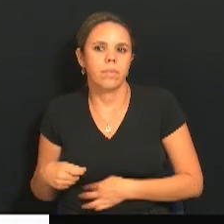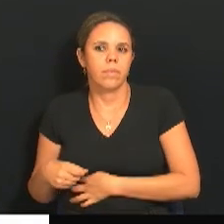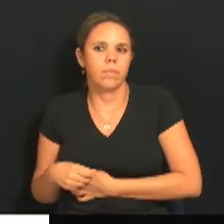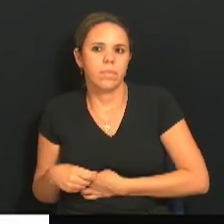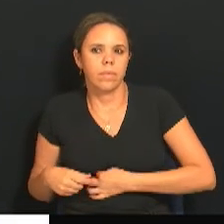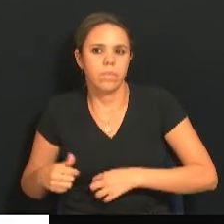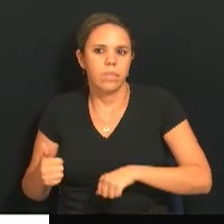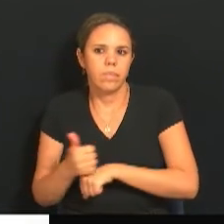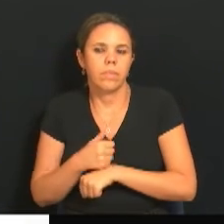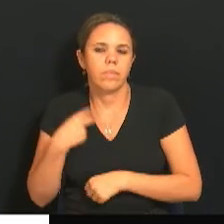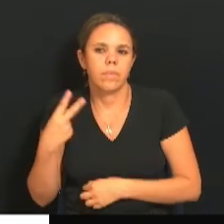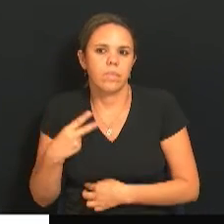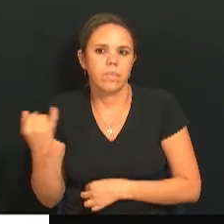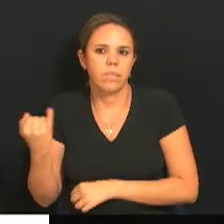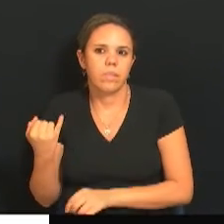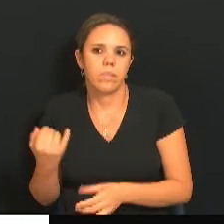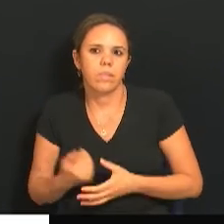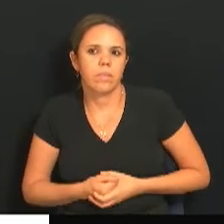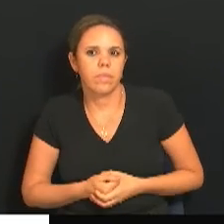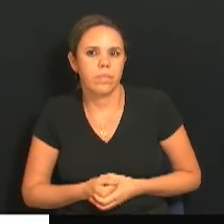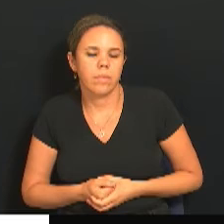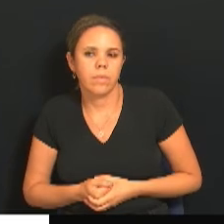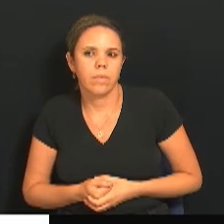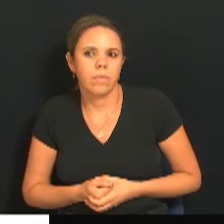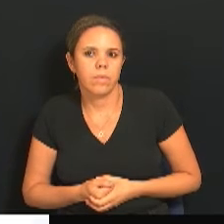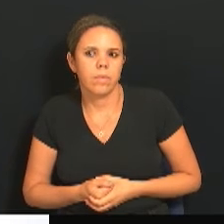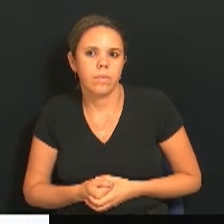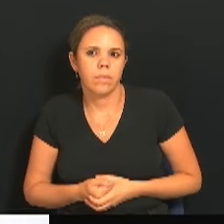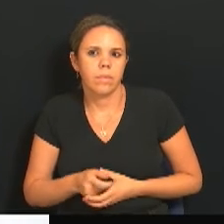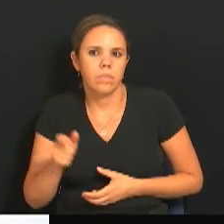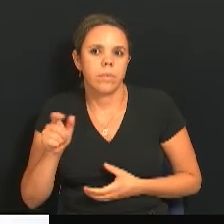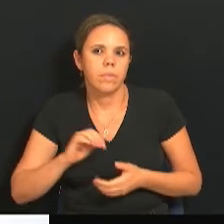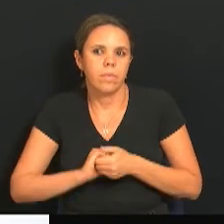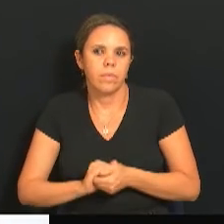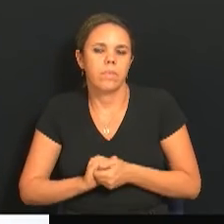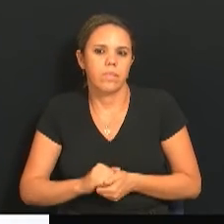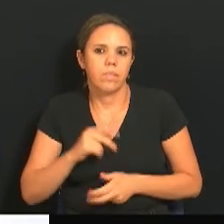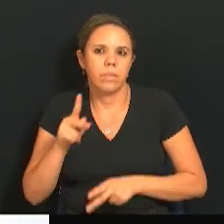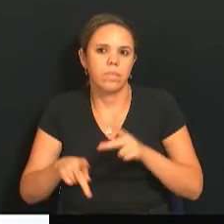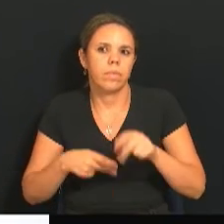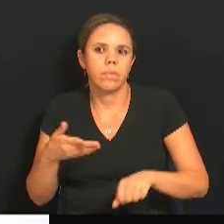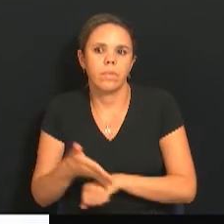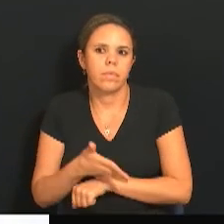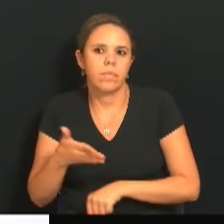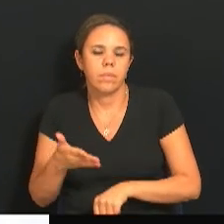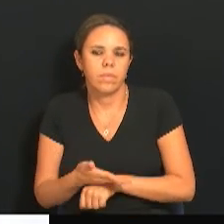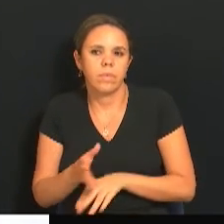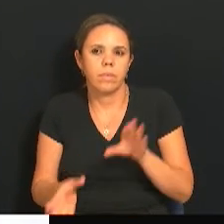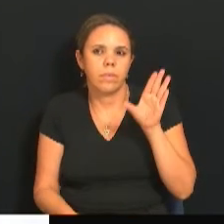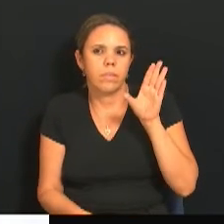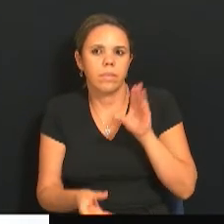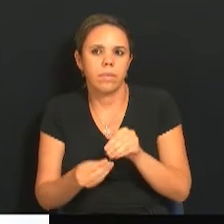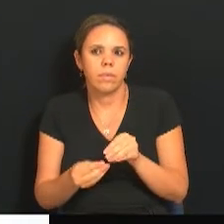muito importante. Na sua pessoa, eu cumprimento a todos os participantes, para não me alongar muito.